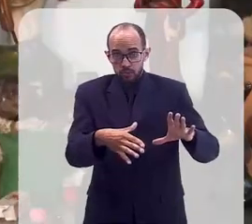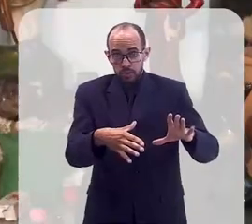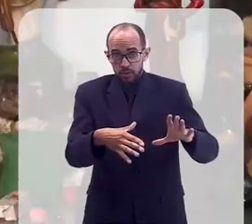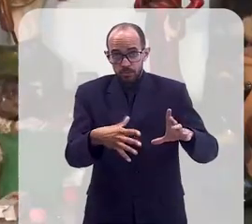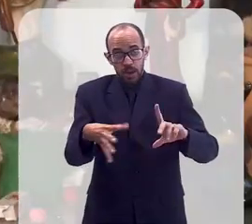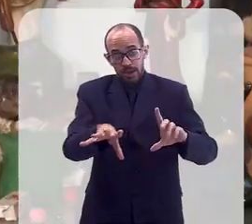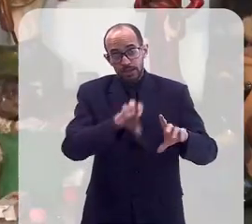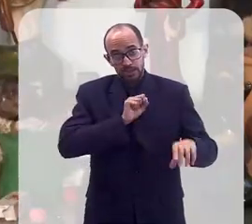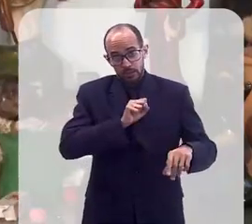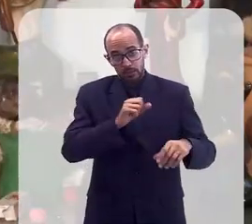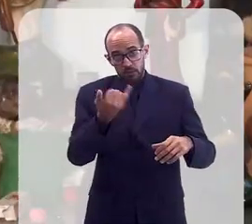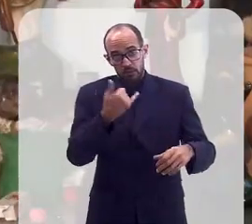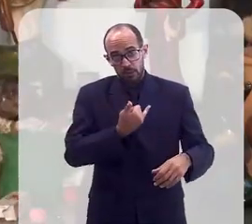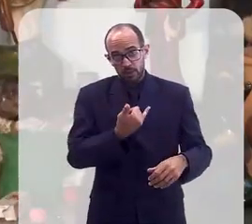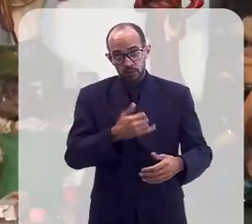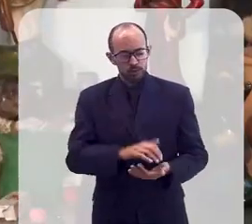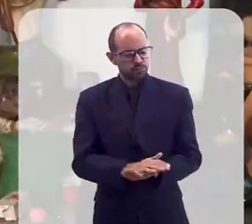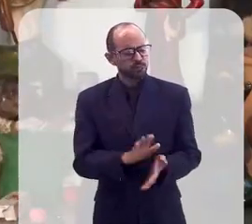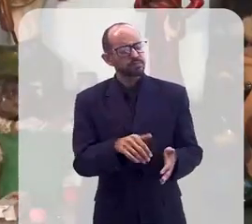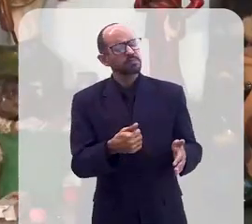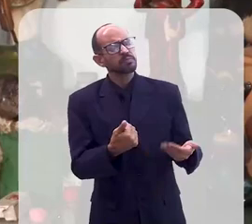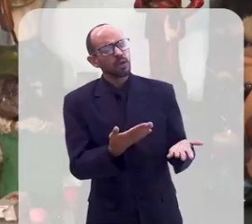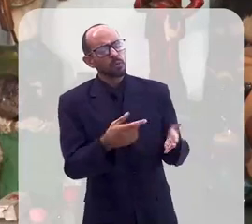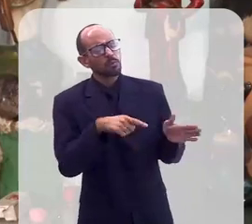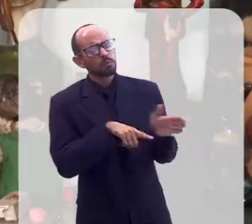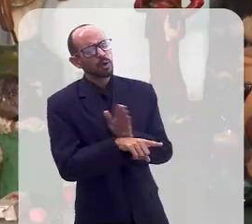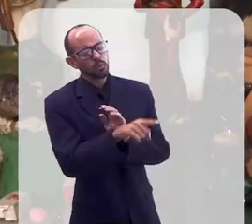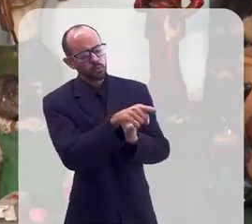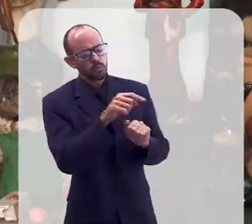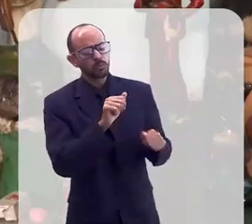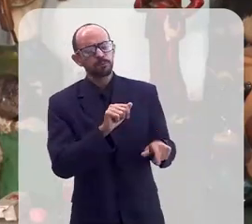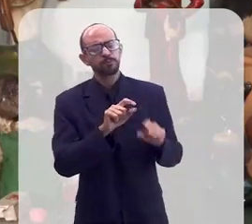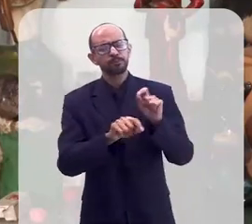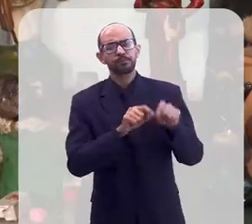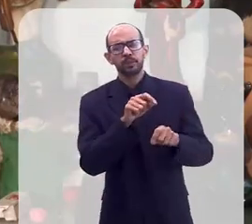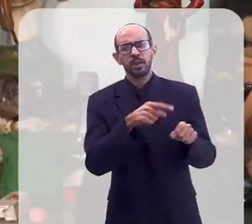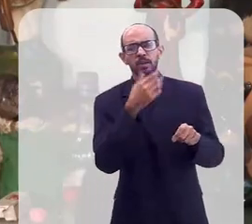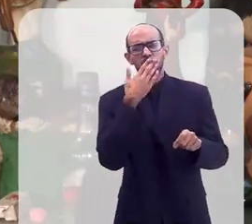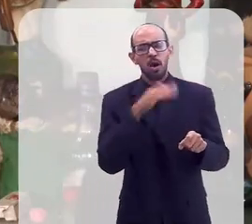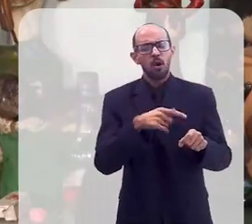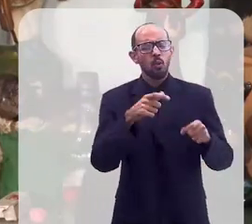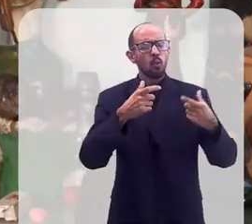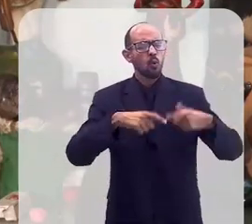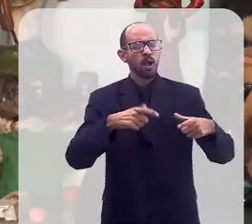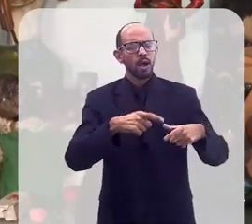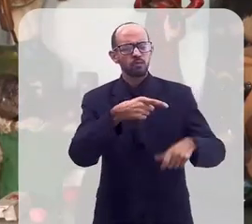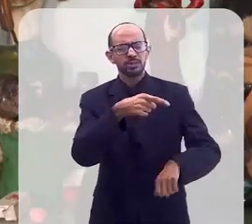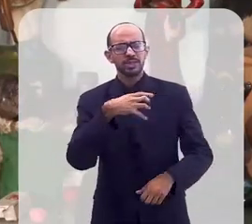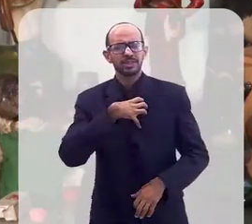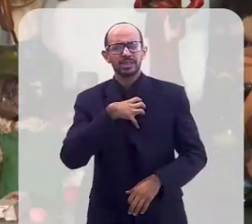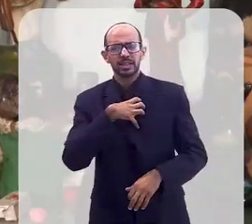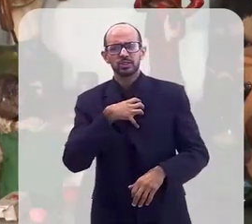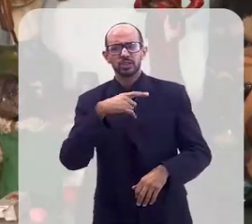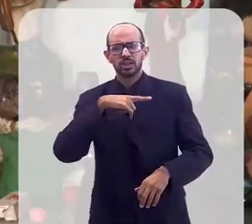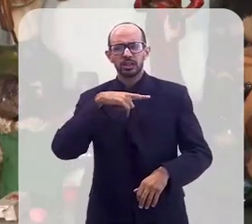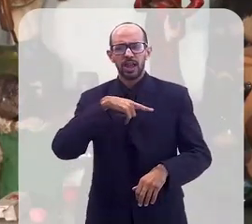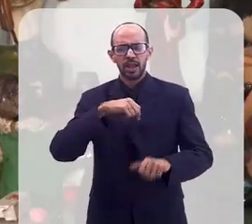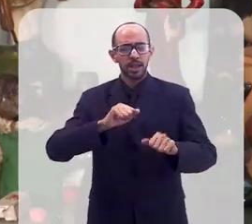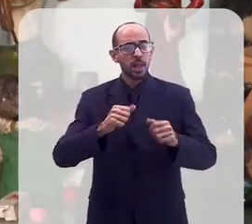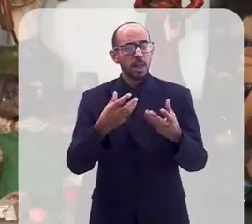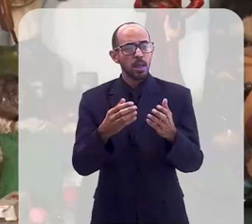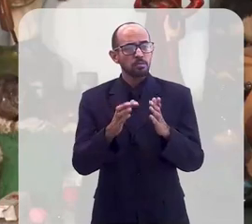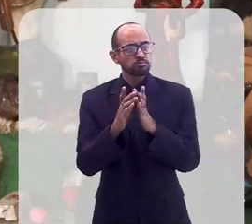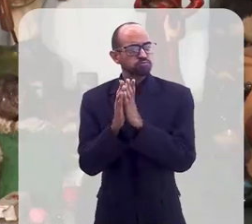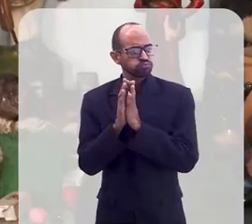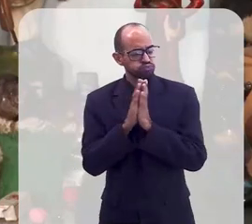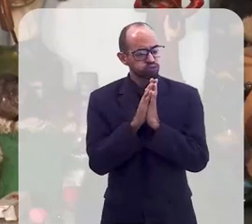Diz uma coisa, Anderson, qual é a sessão assim, que você sente que tem o maior número de